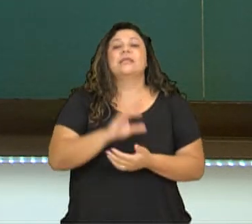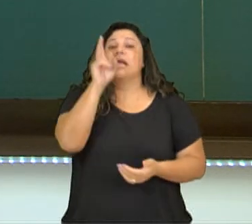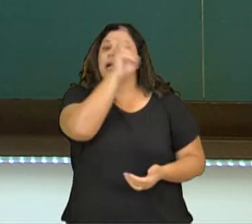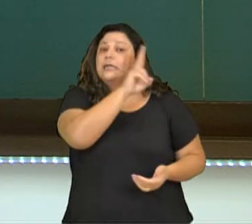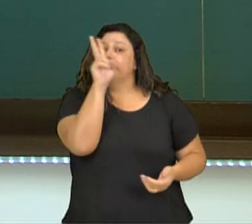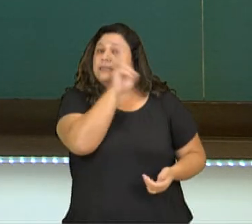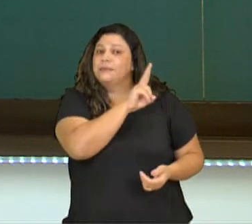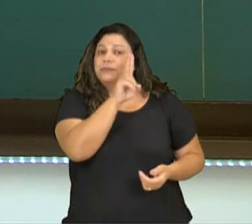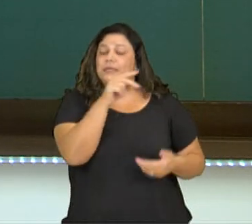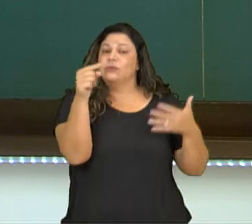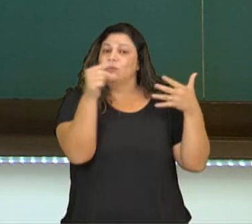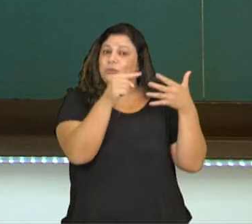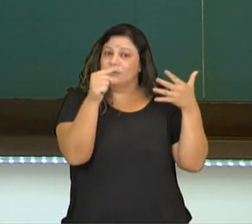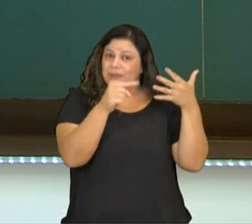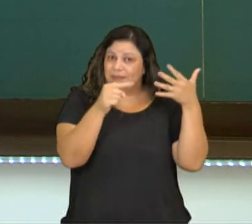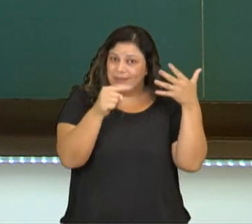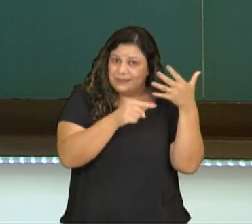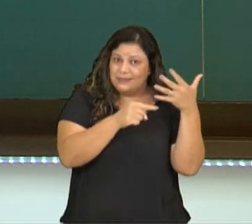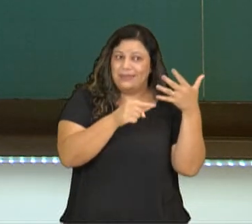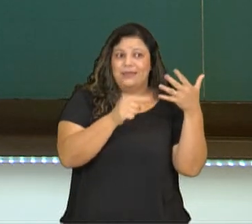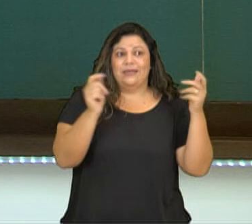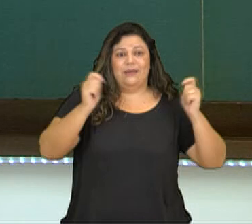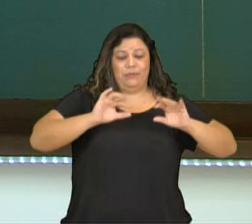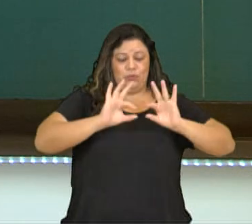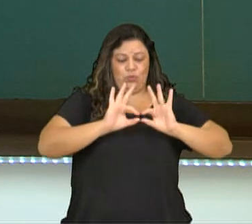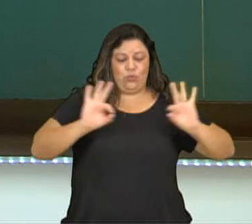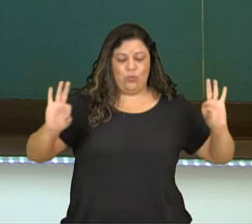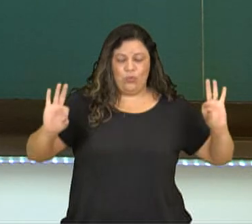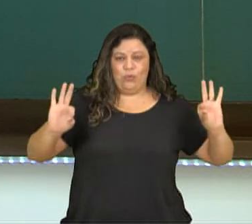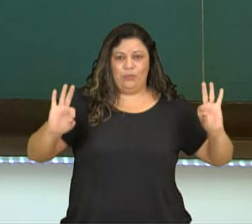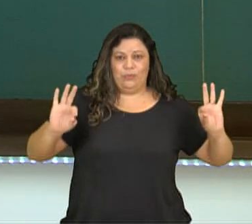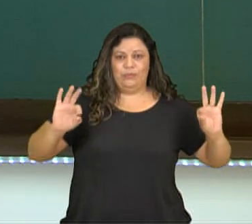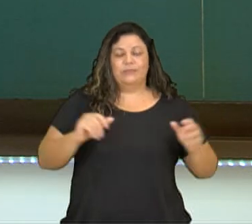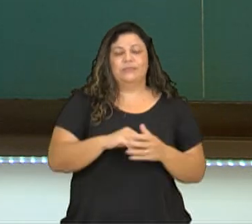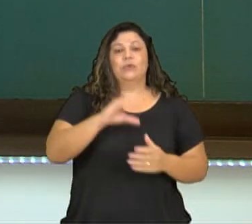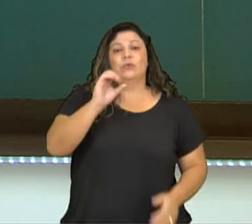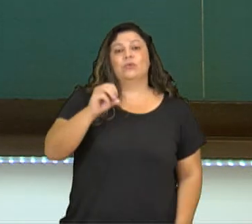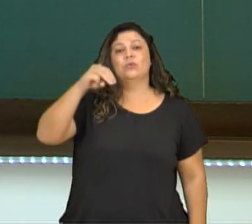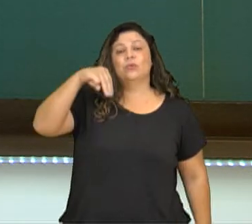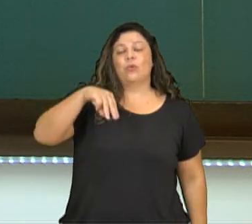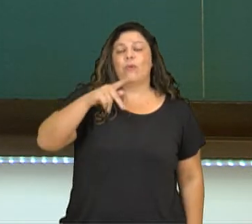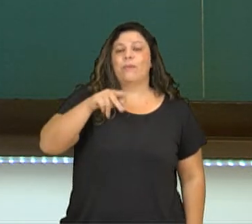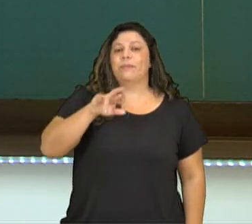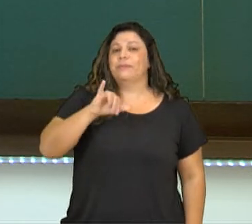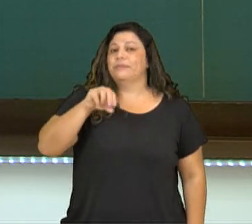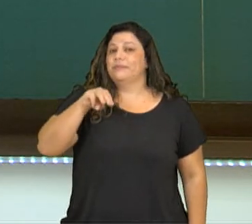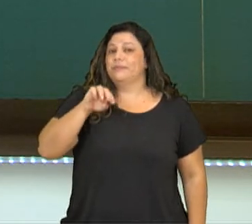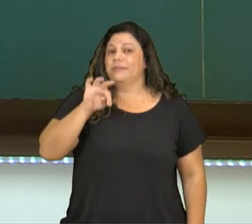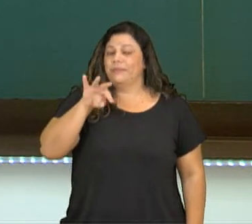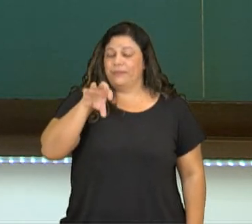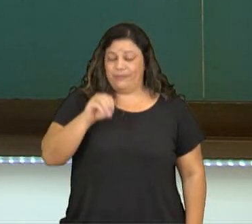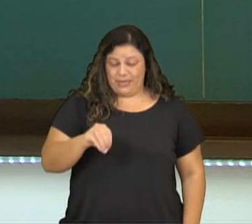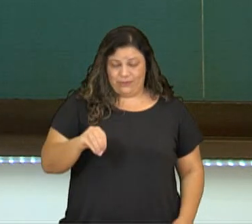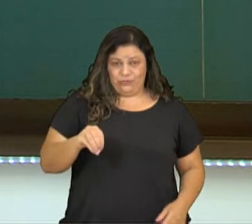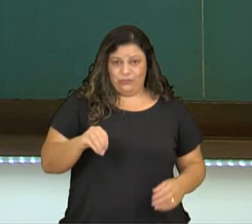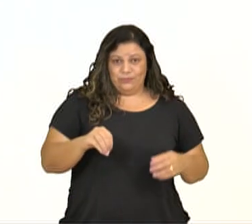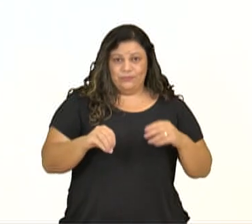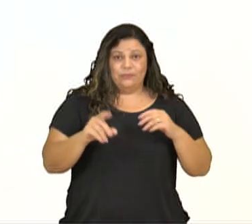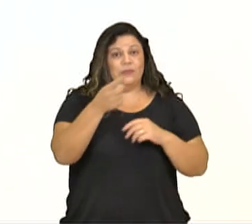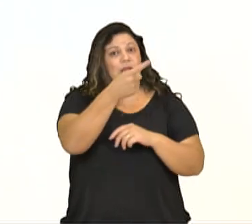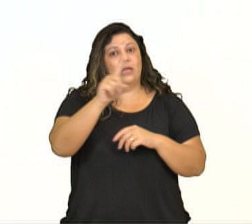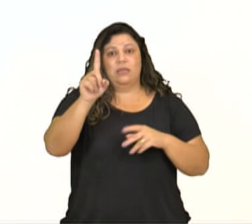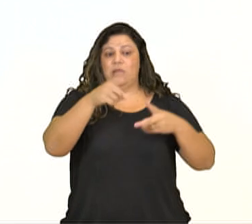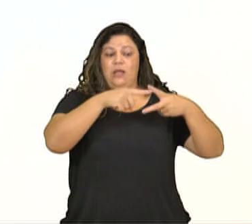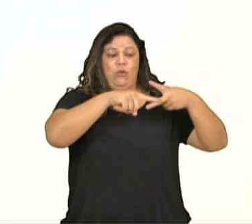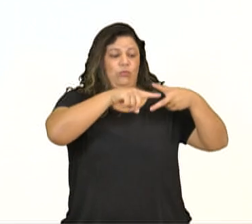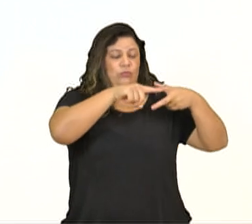lembrando, elementos, comprimentos do triângulo. Não vamos envolver os ângulos, tá? Então, aqui eu tenho